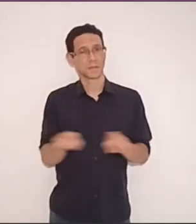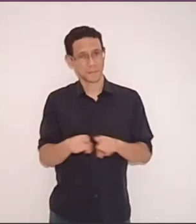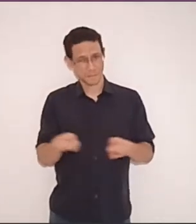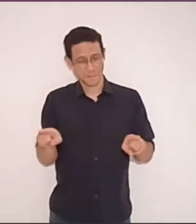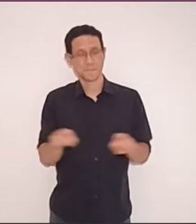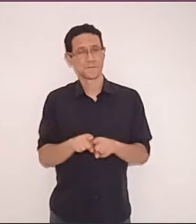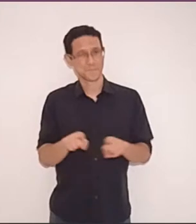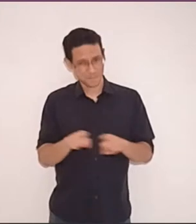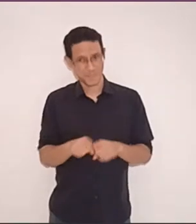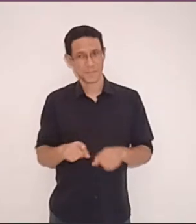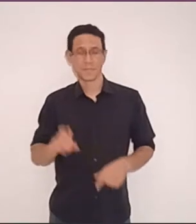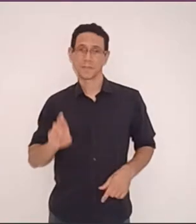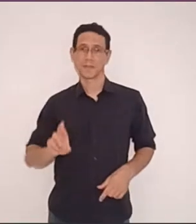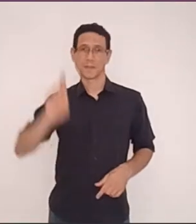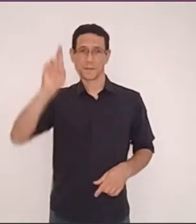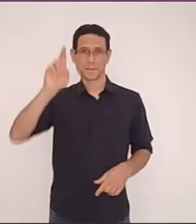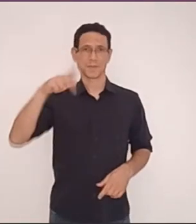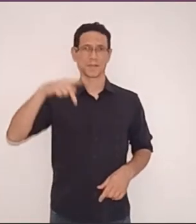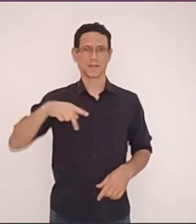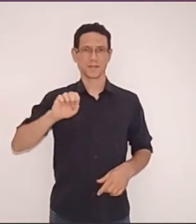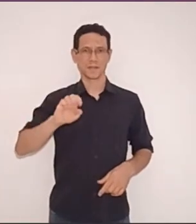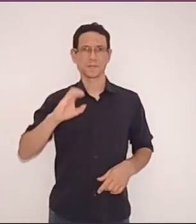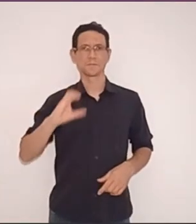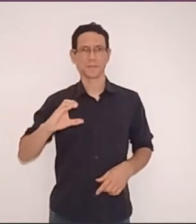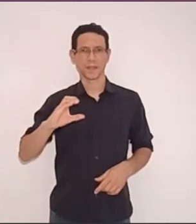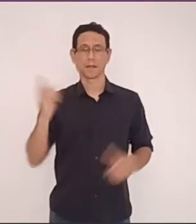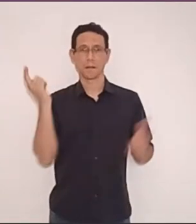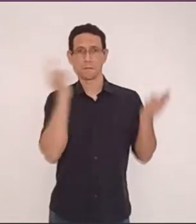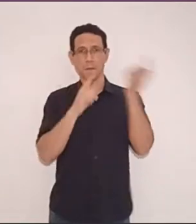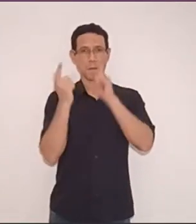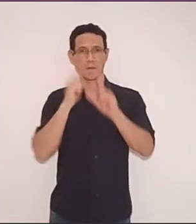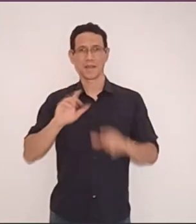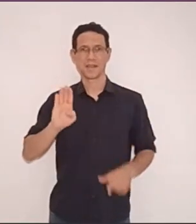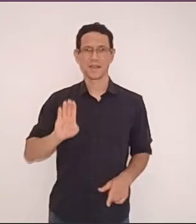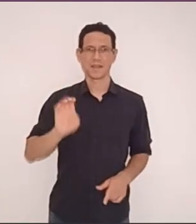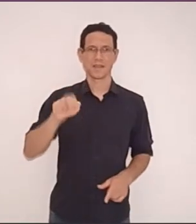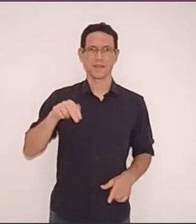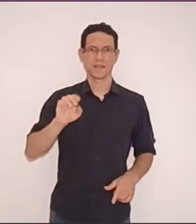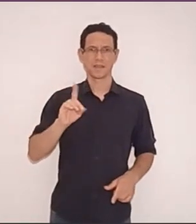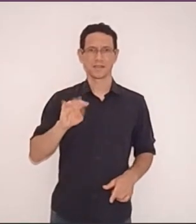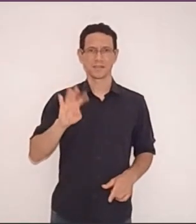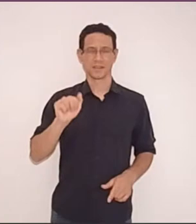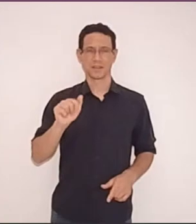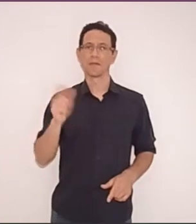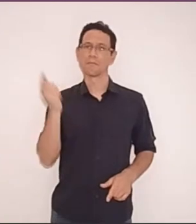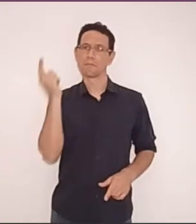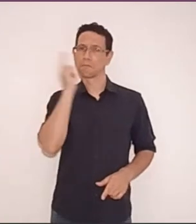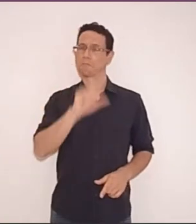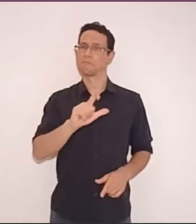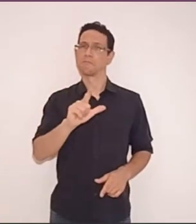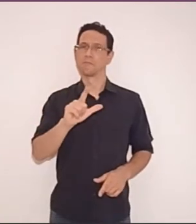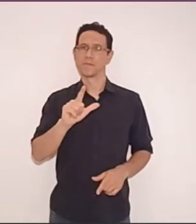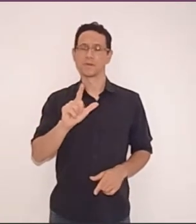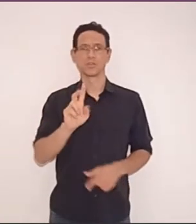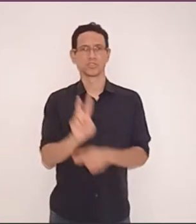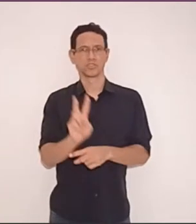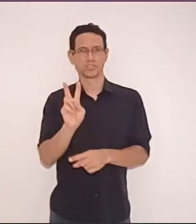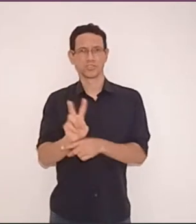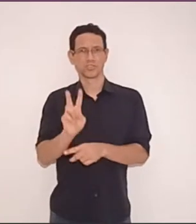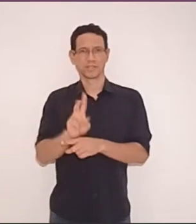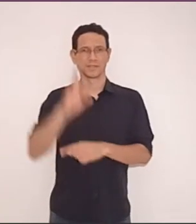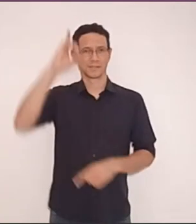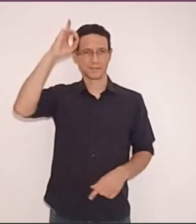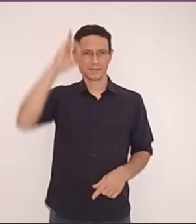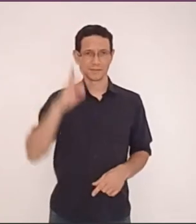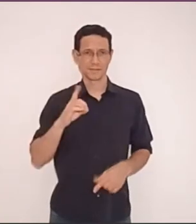pela PEC das domésticas e foi muito emblemático B à Benedita da Silva ali é defendendo